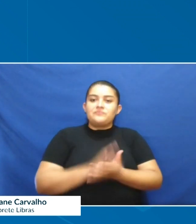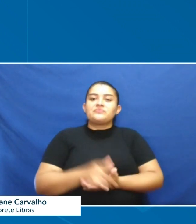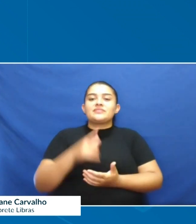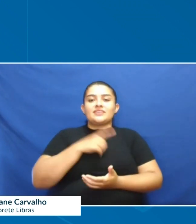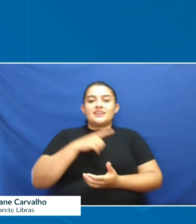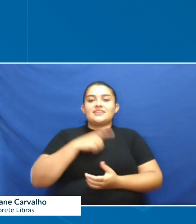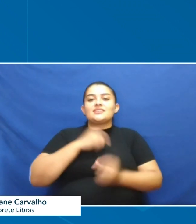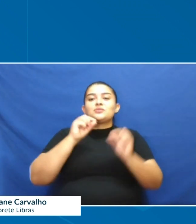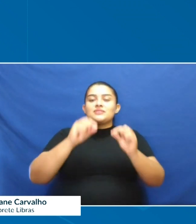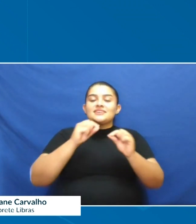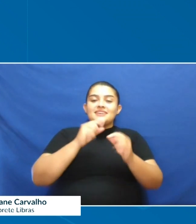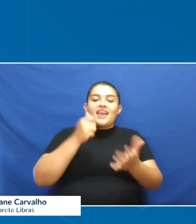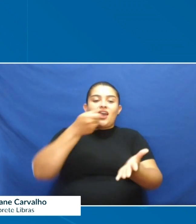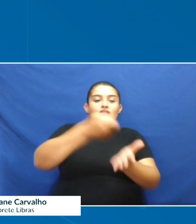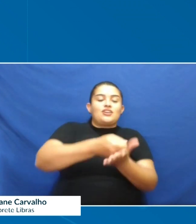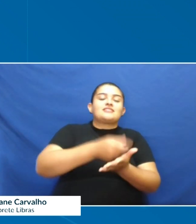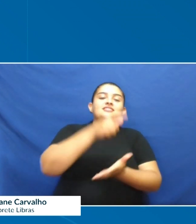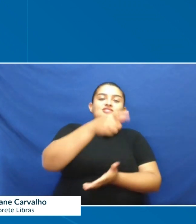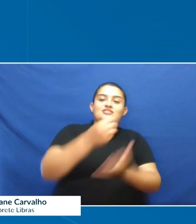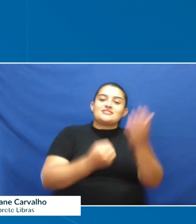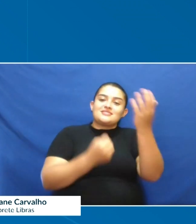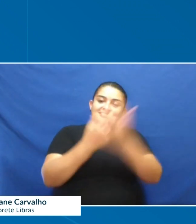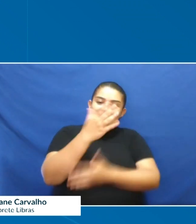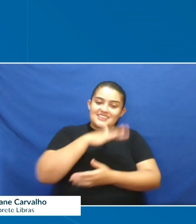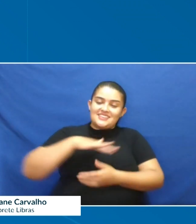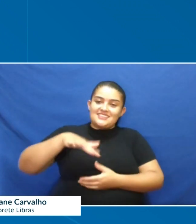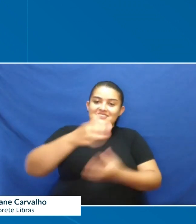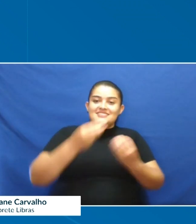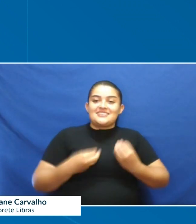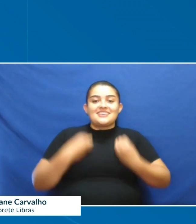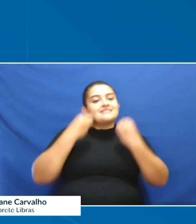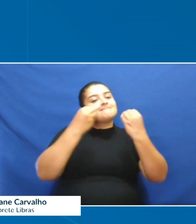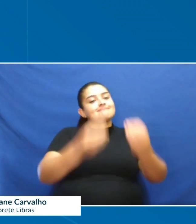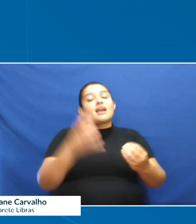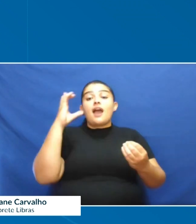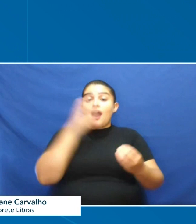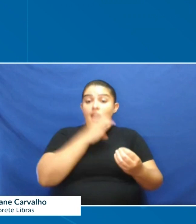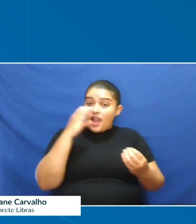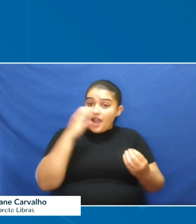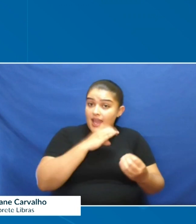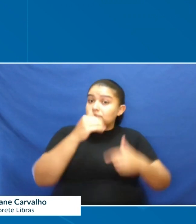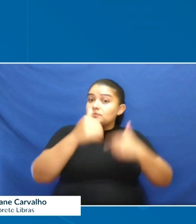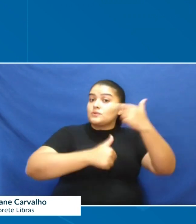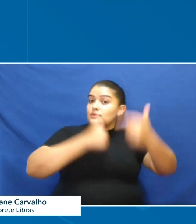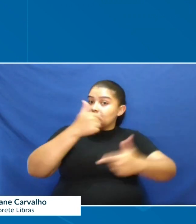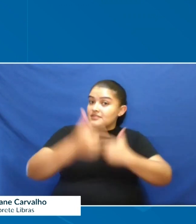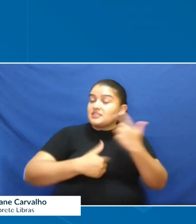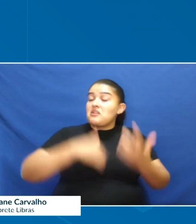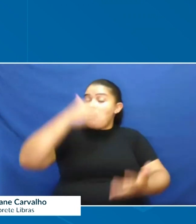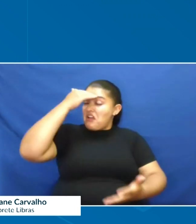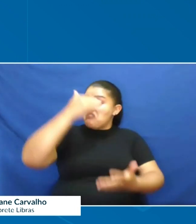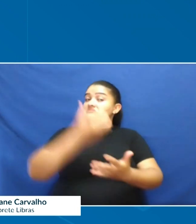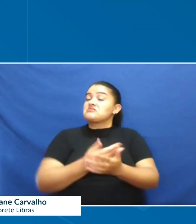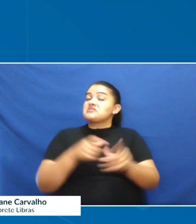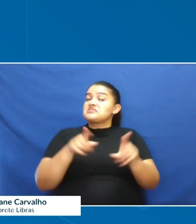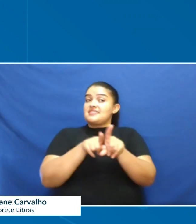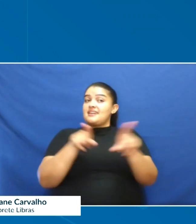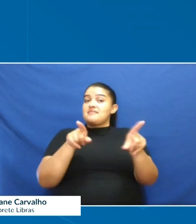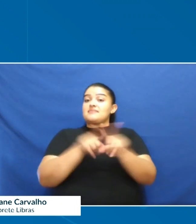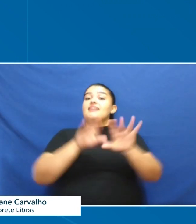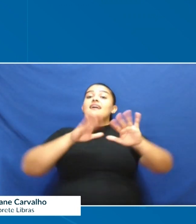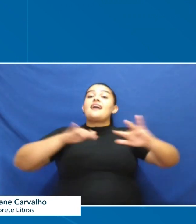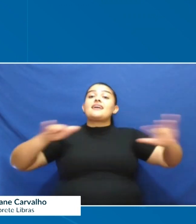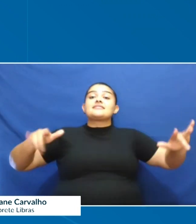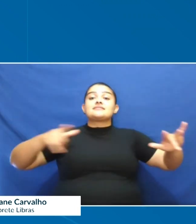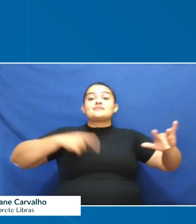de produção, e aquele fornecedor local entrega com muita rapidez, e eu diria que em grande parte das vezes com